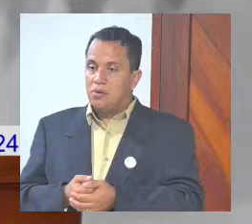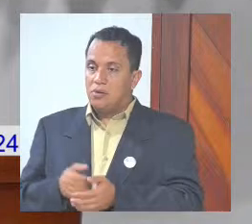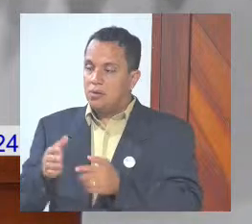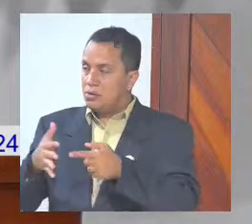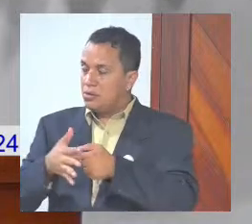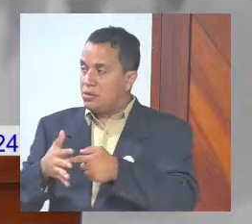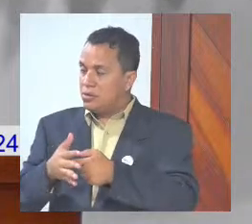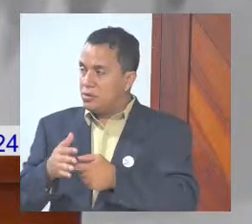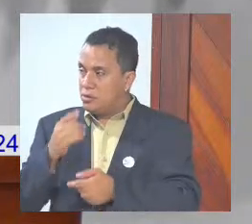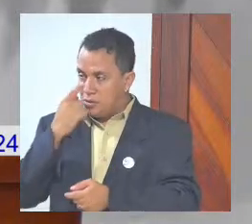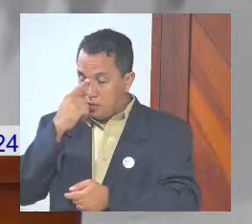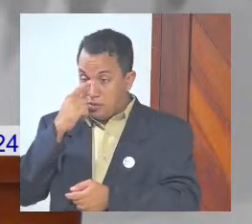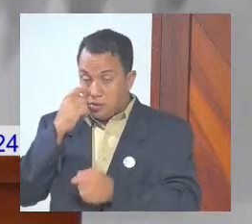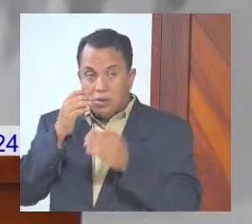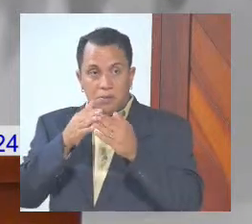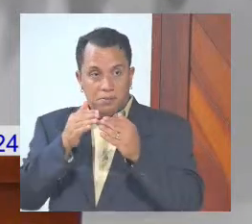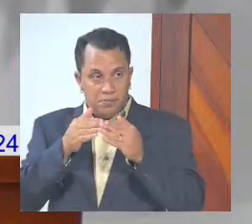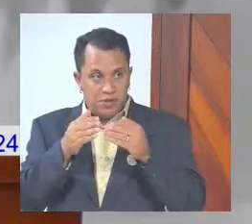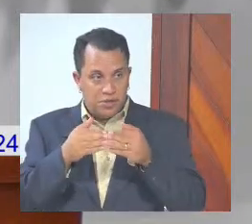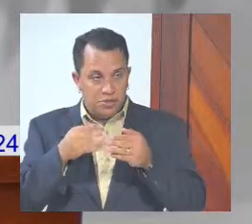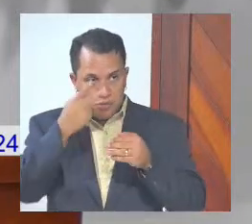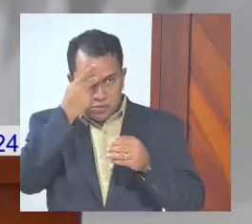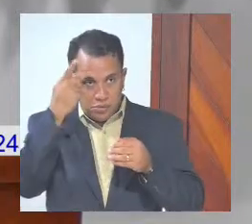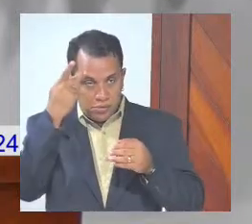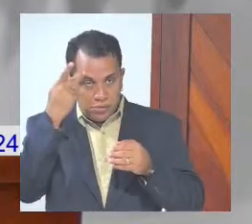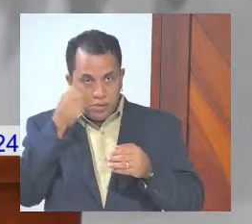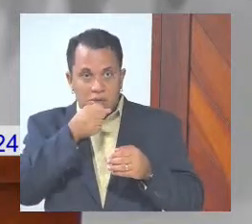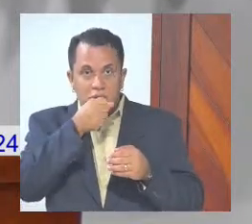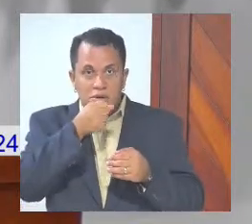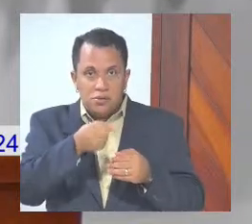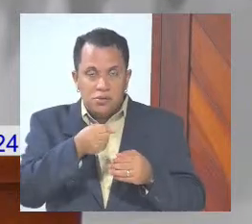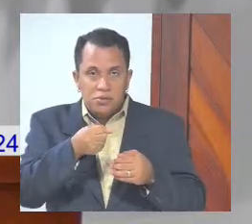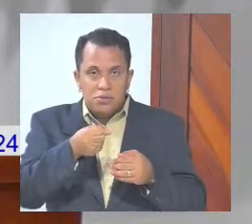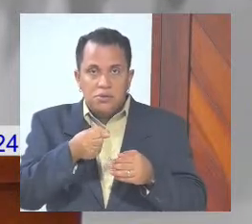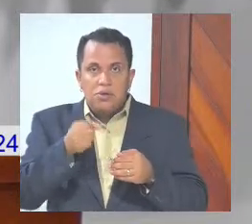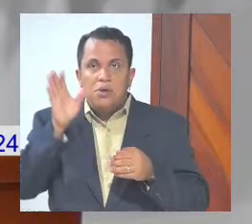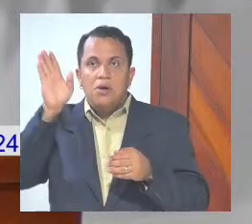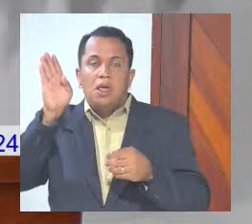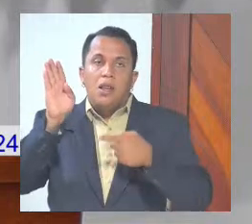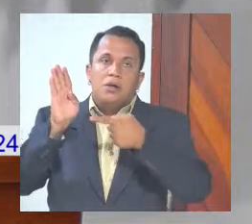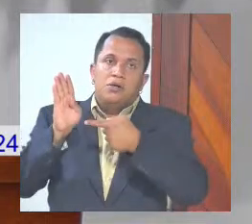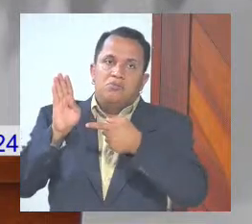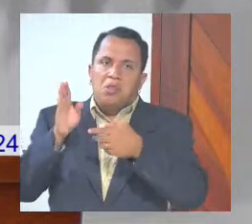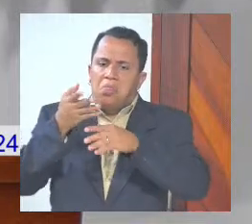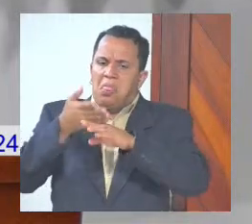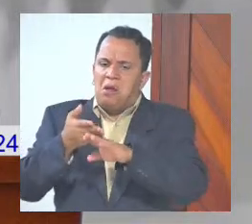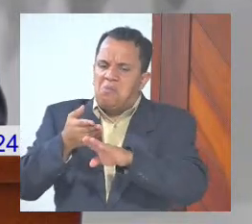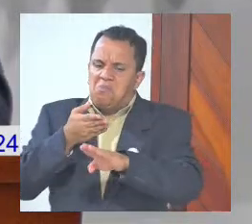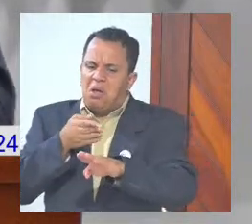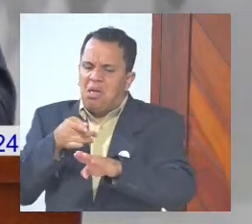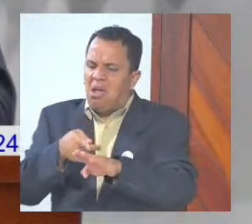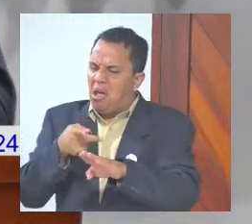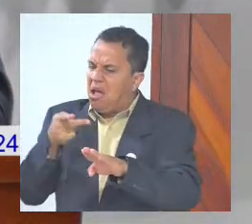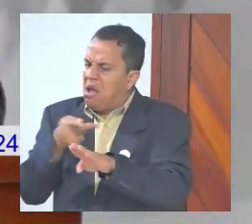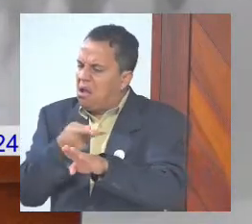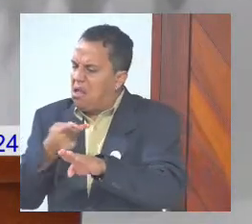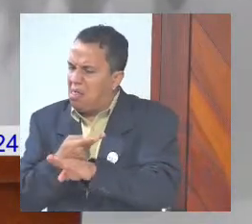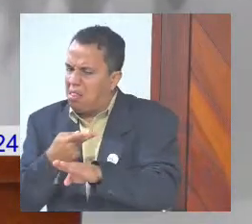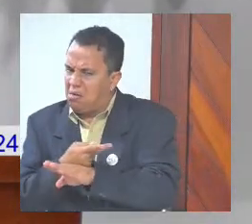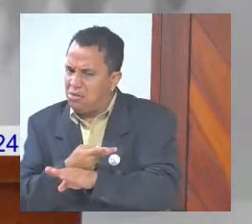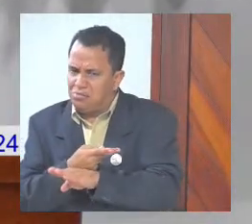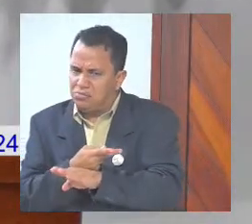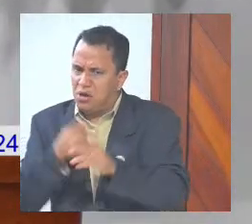Vereador Riba, só um minutinho. Oi. Eu quero pedir todos para vocês, o vereador está na tribuna. Eu não estou aqui discordando que